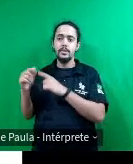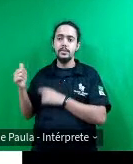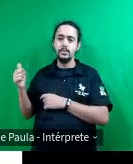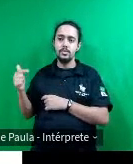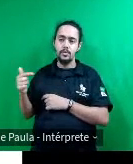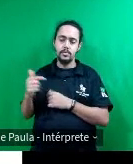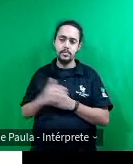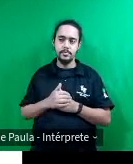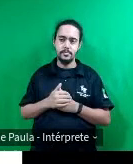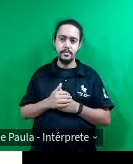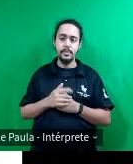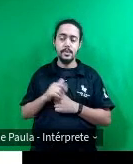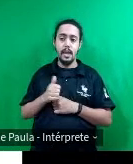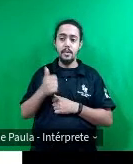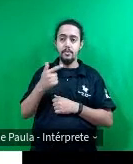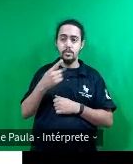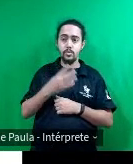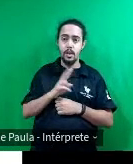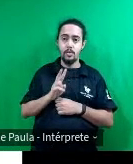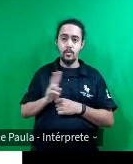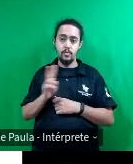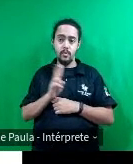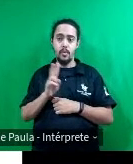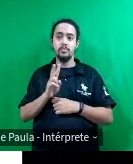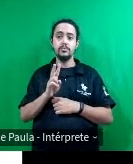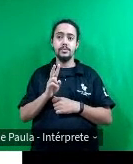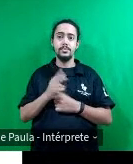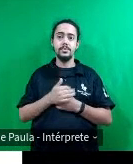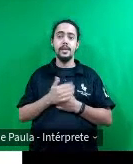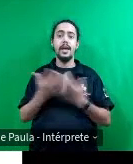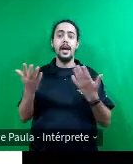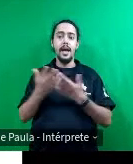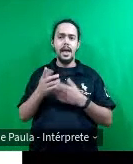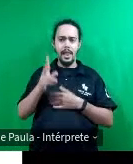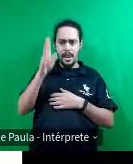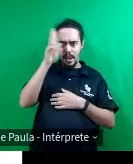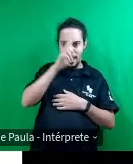volts. Então, agora eu vou ter 24 volts aqui. Antes, eu tinha